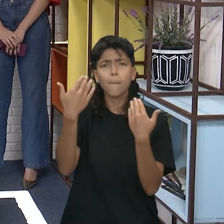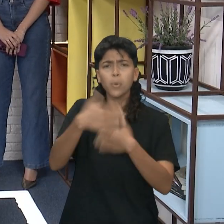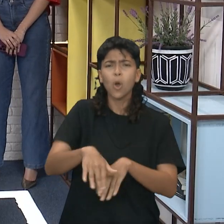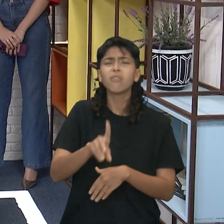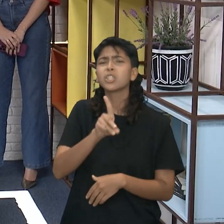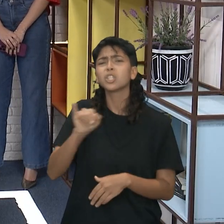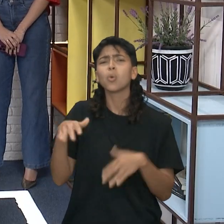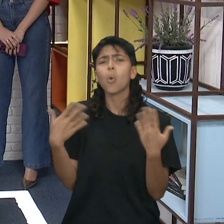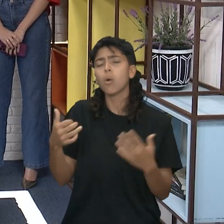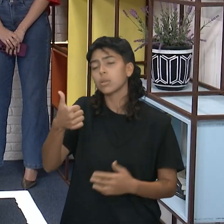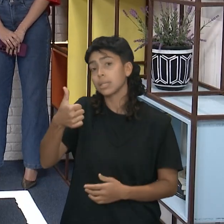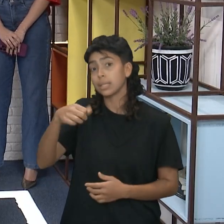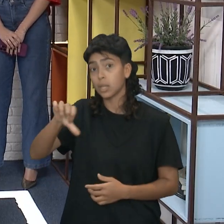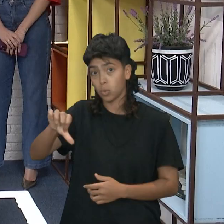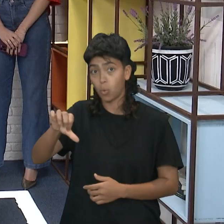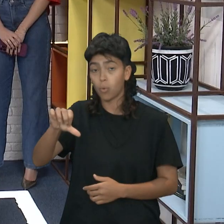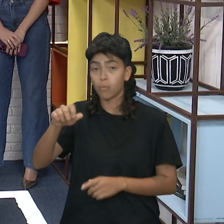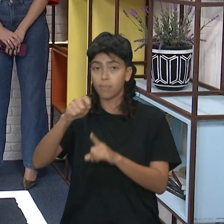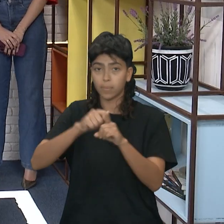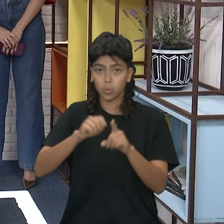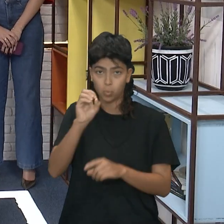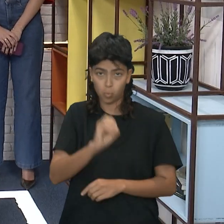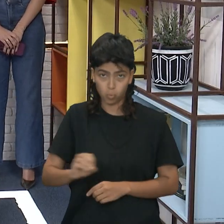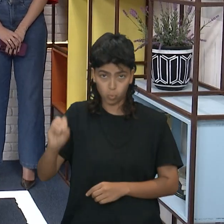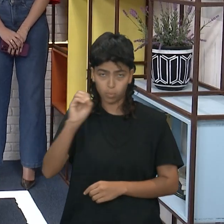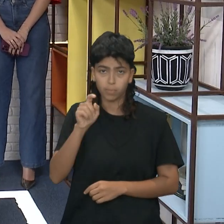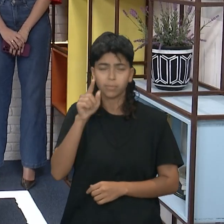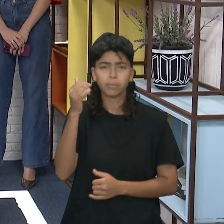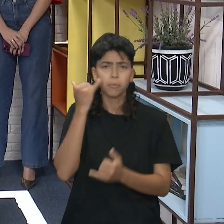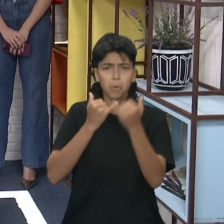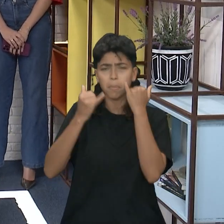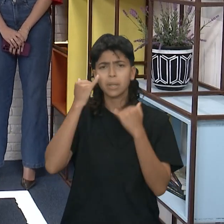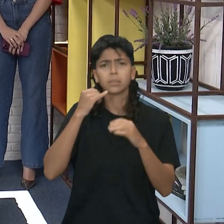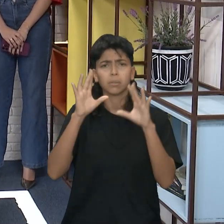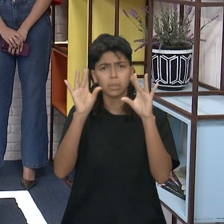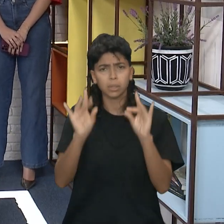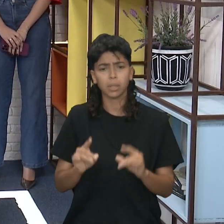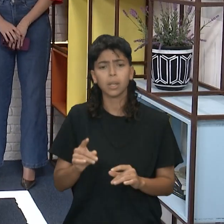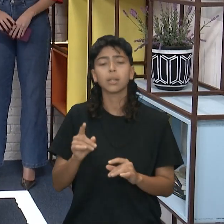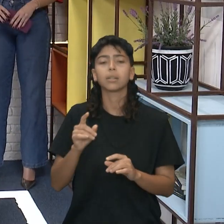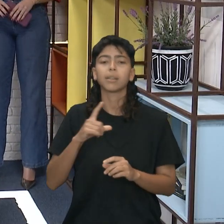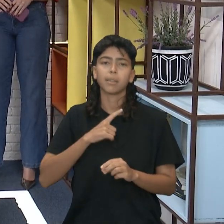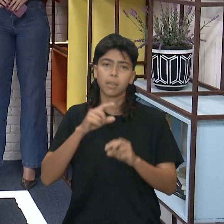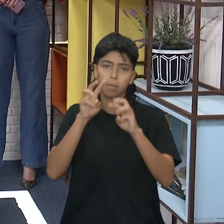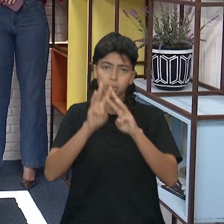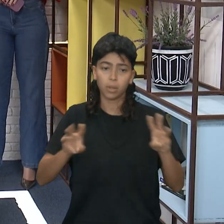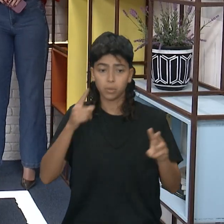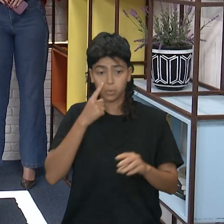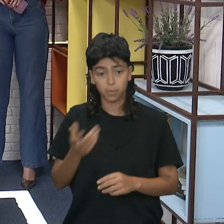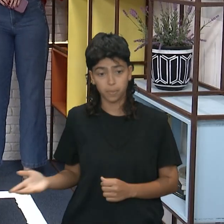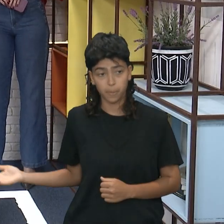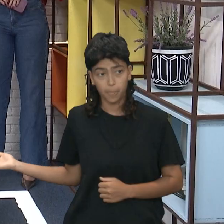de outubro em 8 cidades do estado. E para mais informações, acesse o site